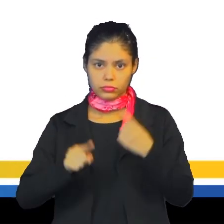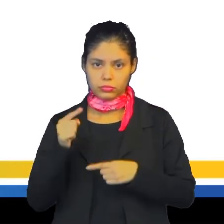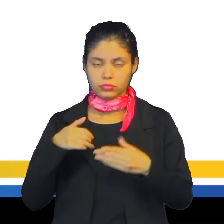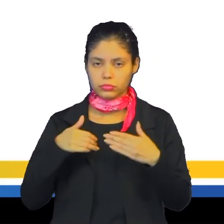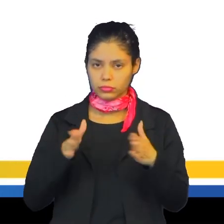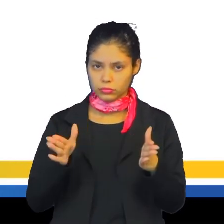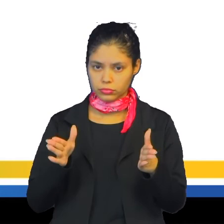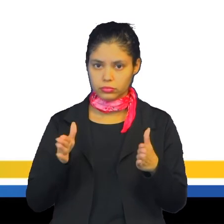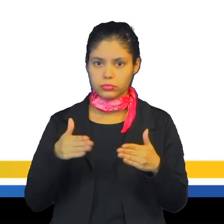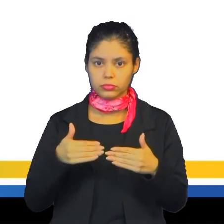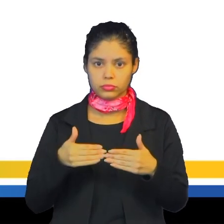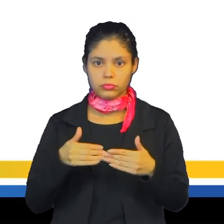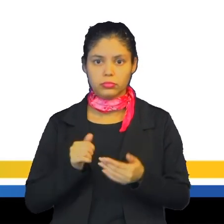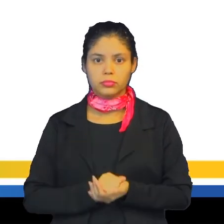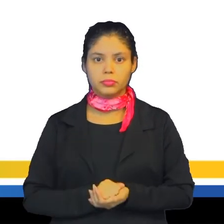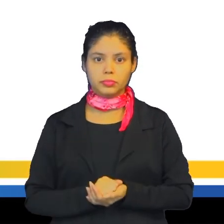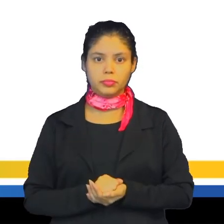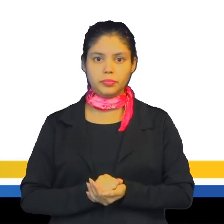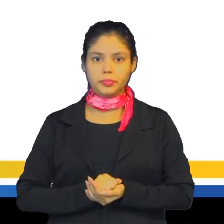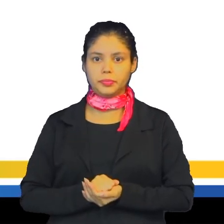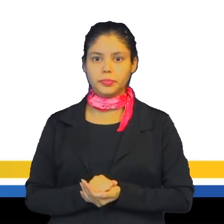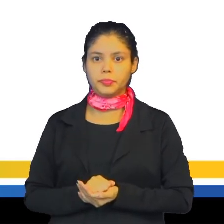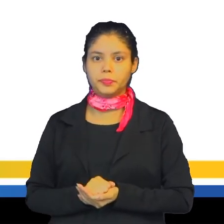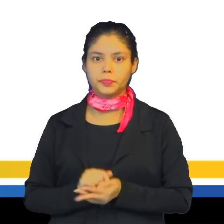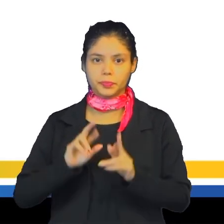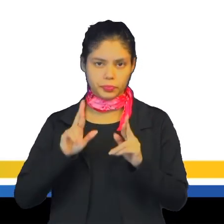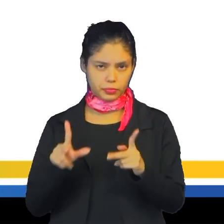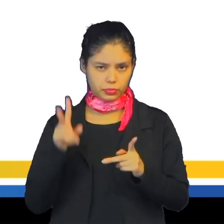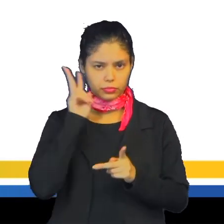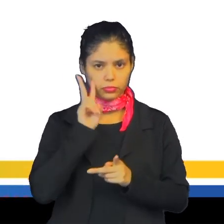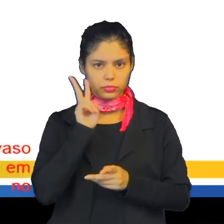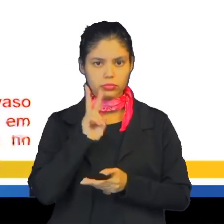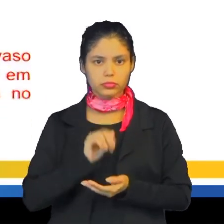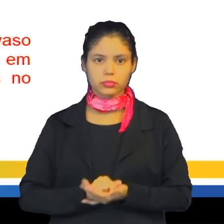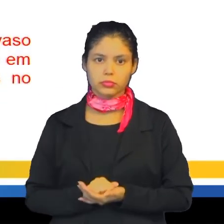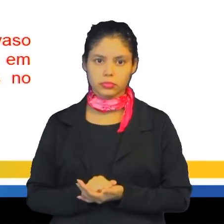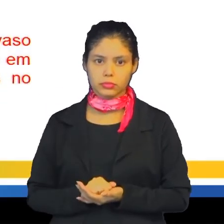tipo aberta e fechada. Vamos lá, vocês lembram a diferença?